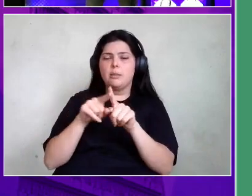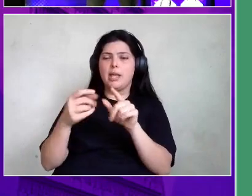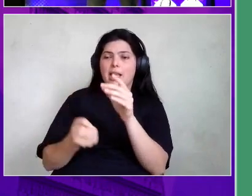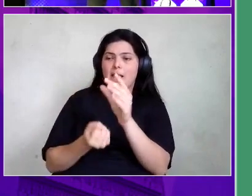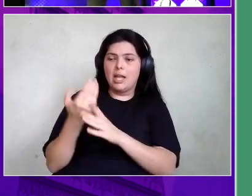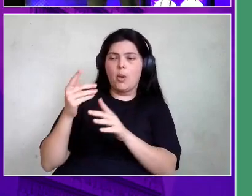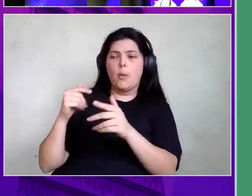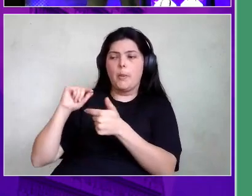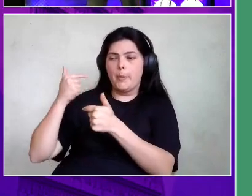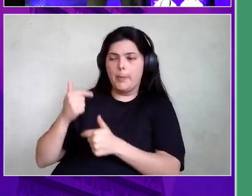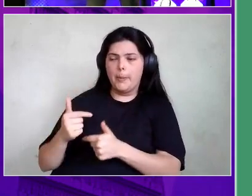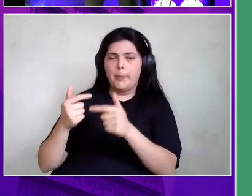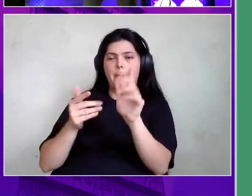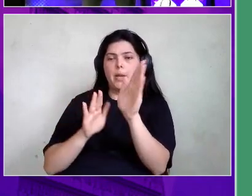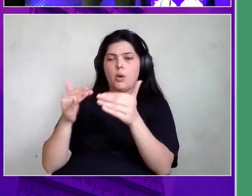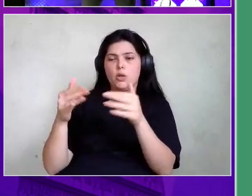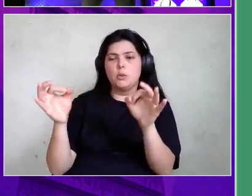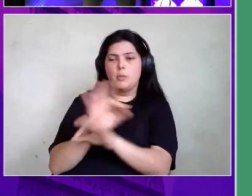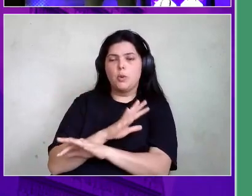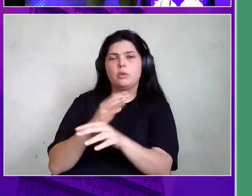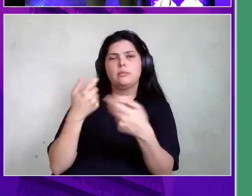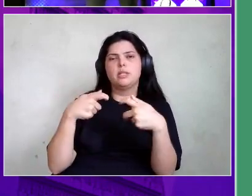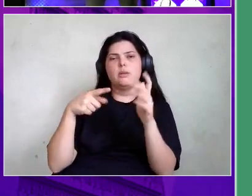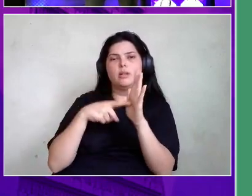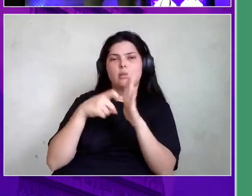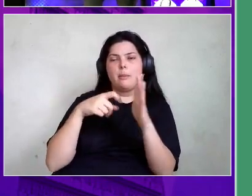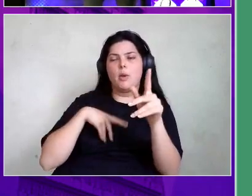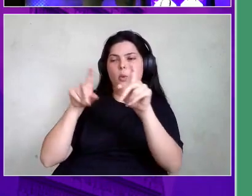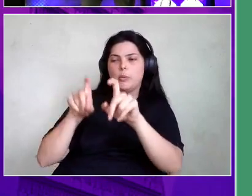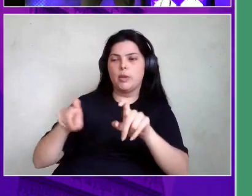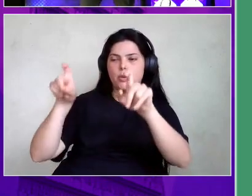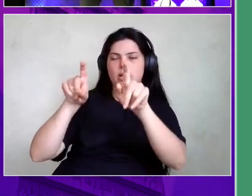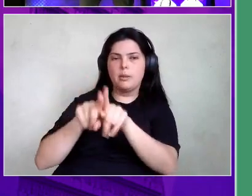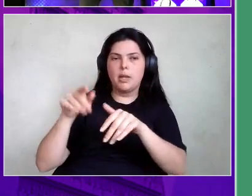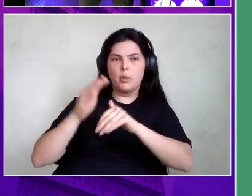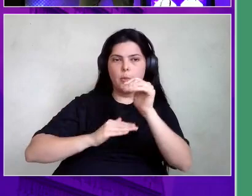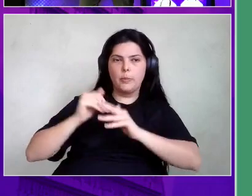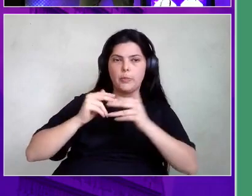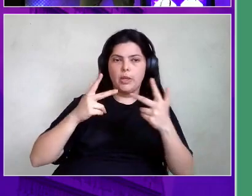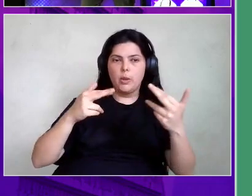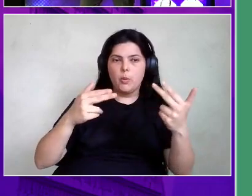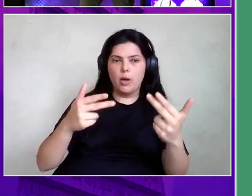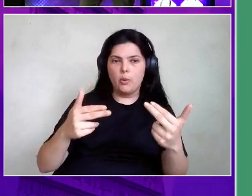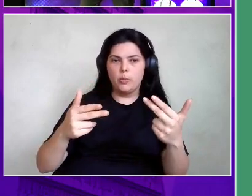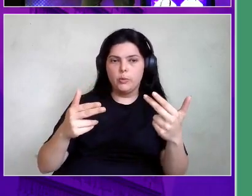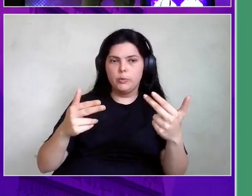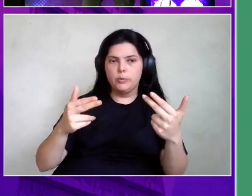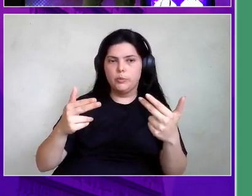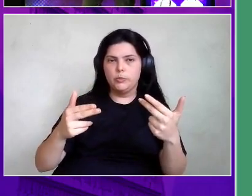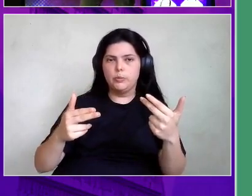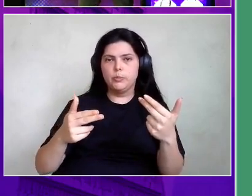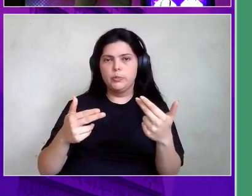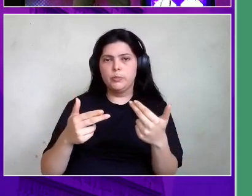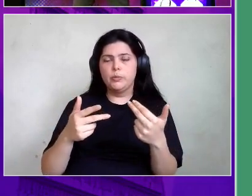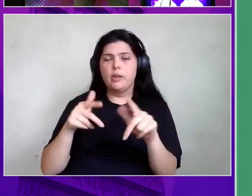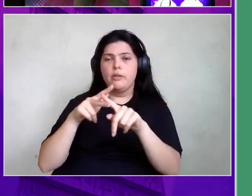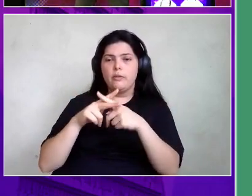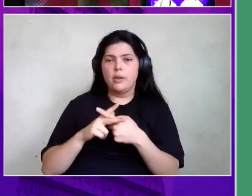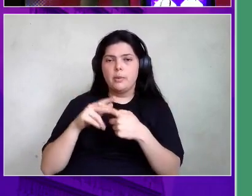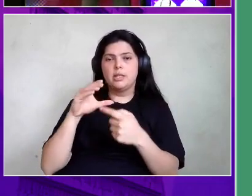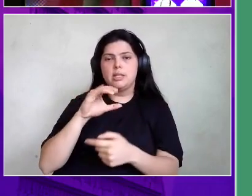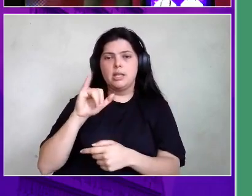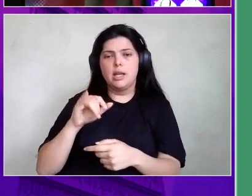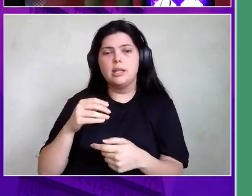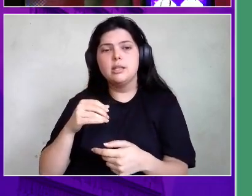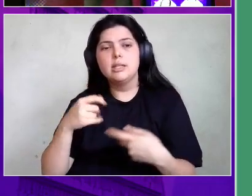rodar isso na minha máquina e eu tenho que manter a execução semelhante na ferramenta de CI. Se eu tiver que escolher